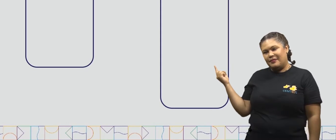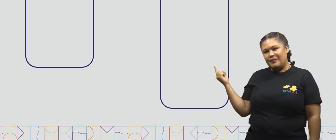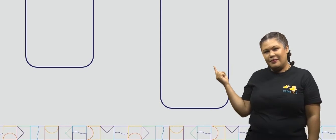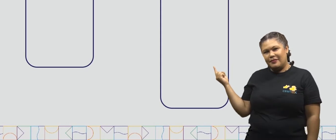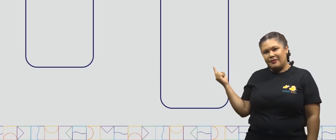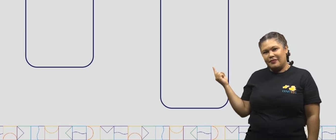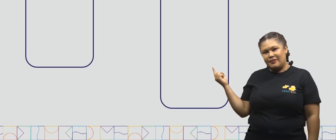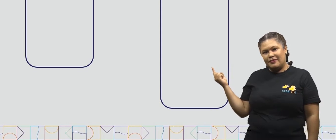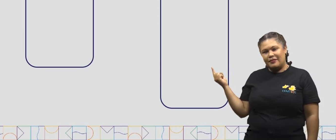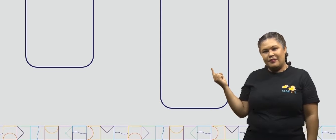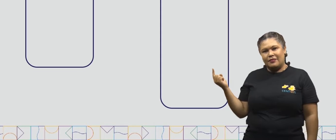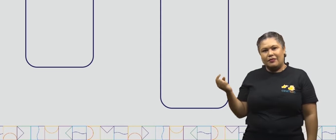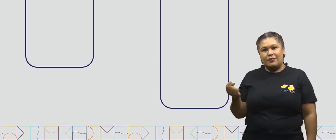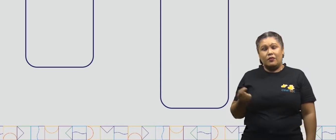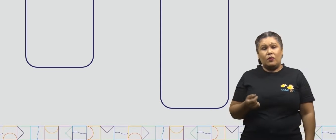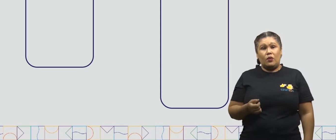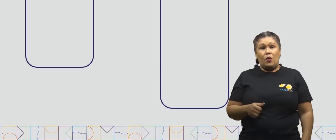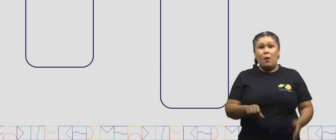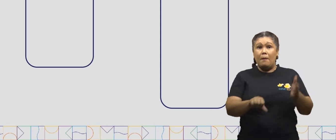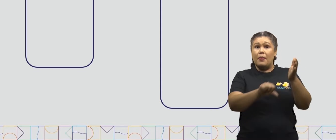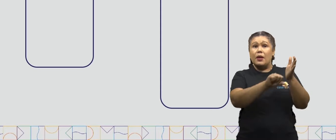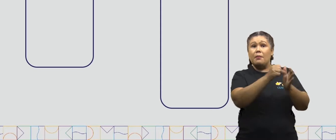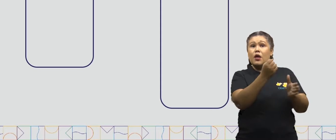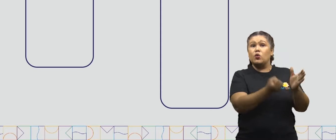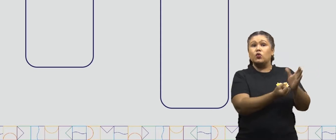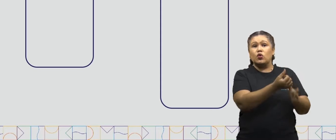aí o primeiro número que é